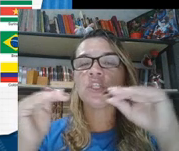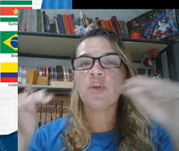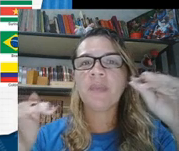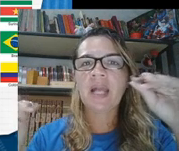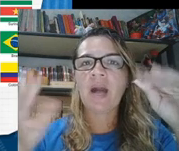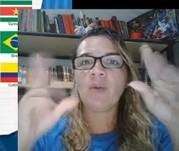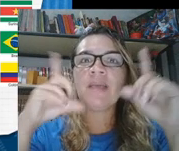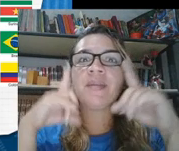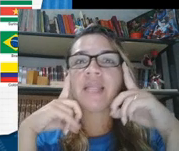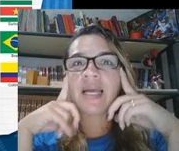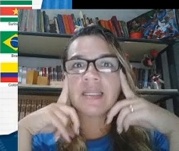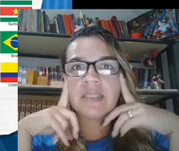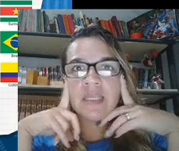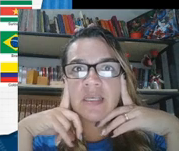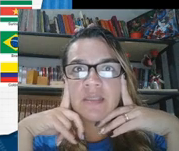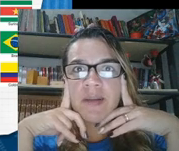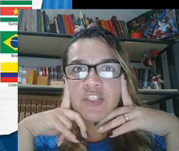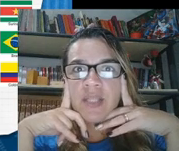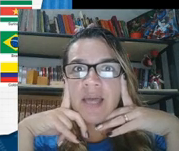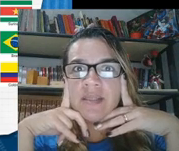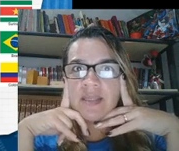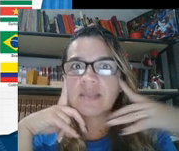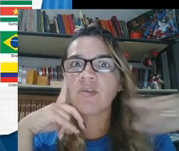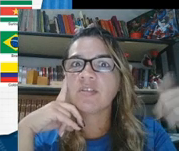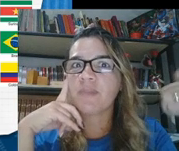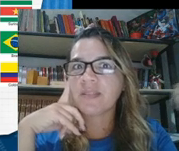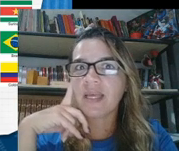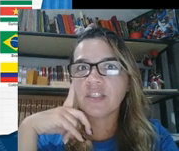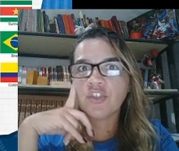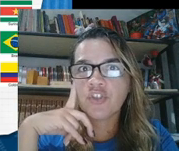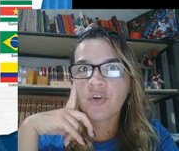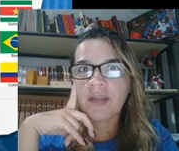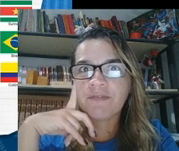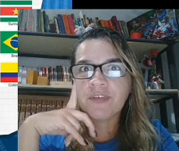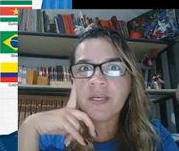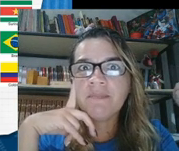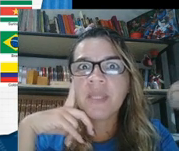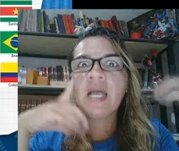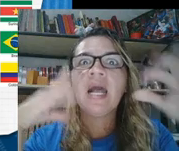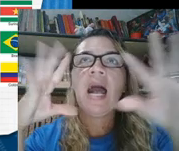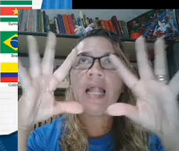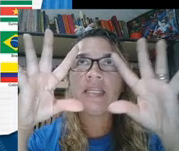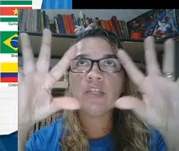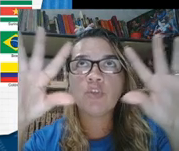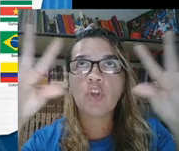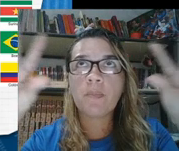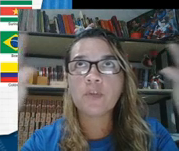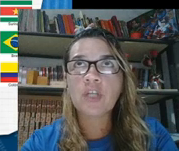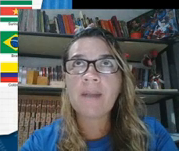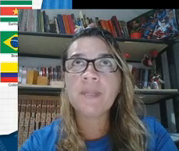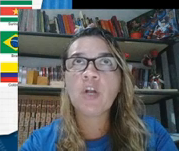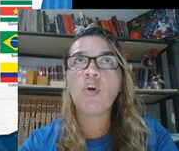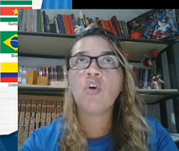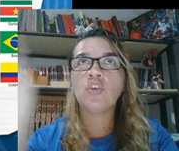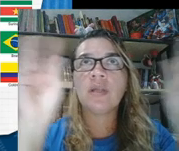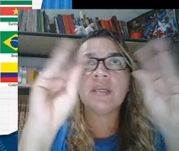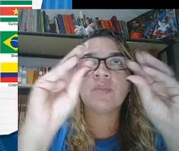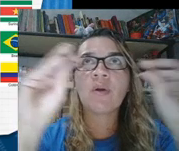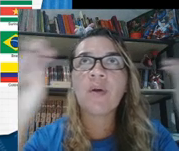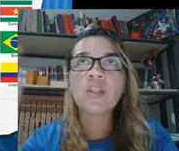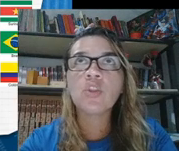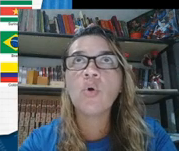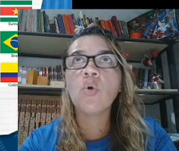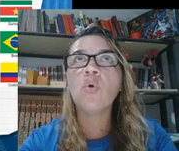zona tropical. Lembra daquelas linhas imaginárias nas aulas passadas de geografia? A linha do Trópico de Capricórnio, a